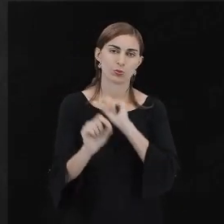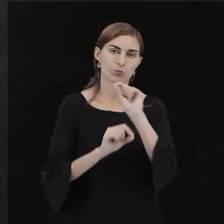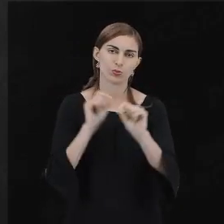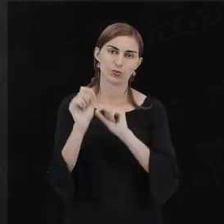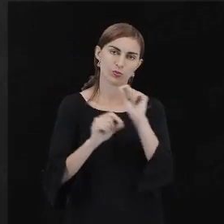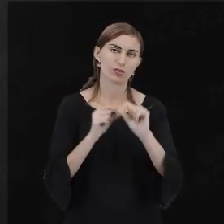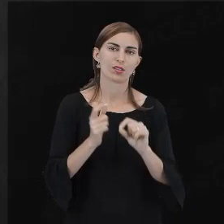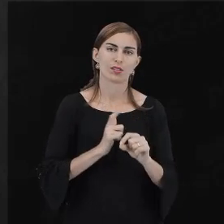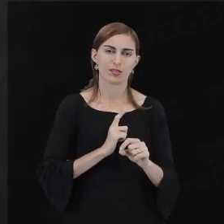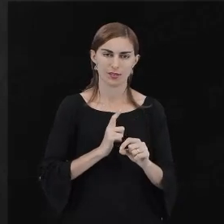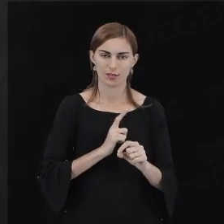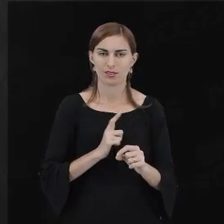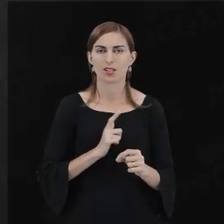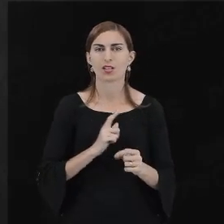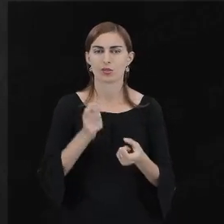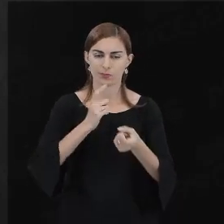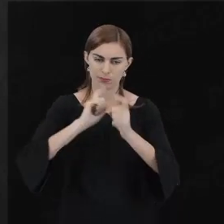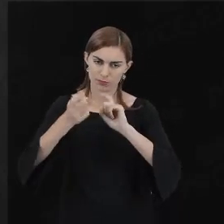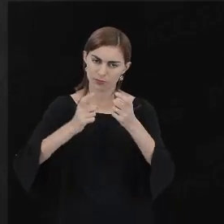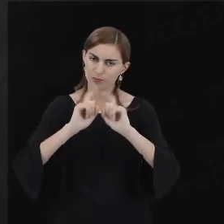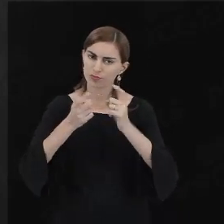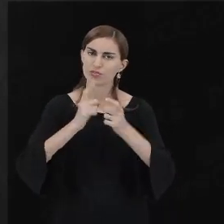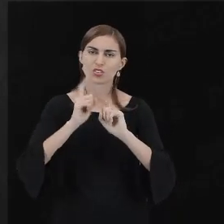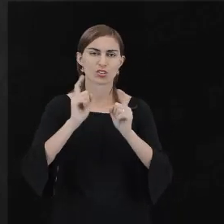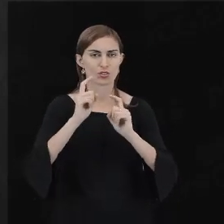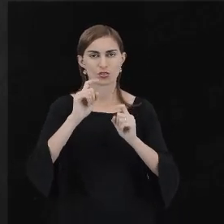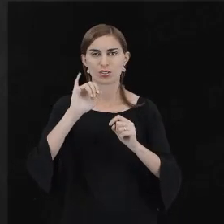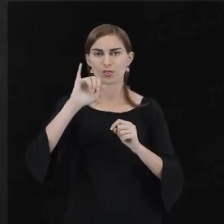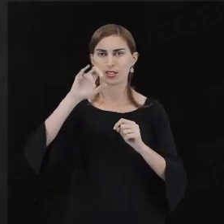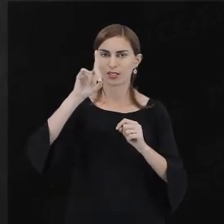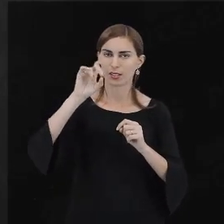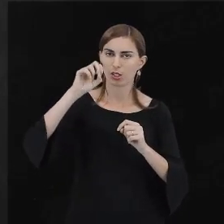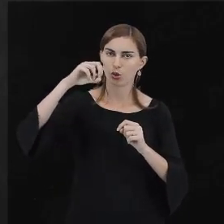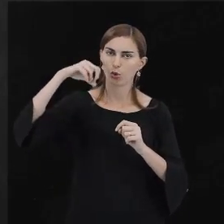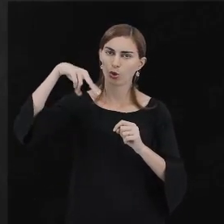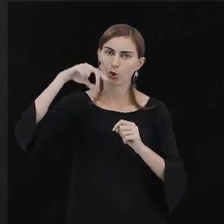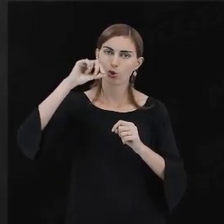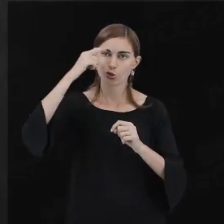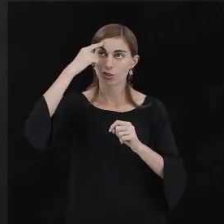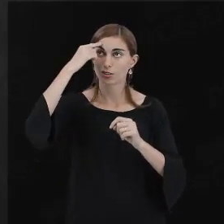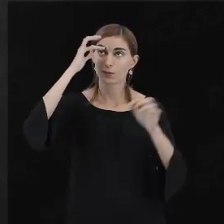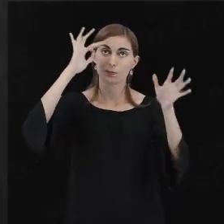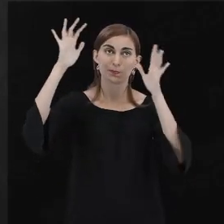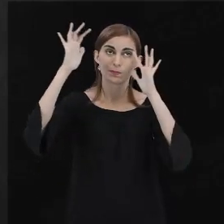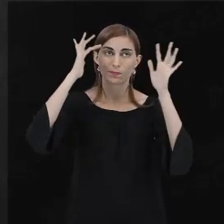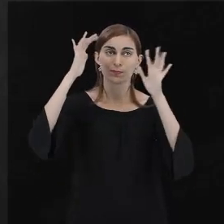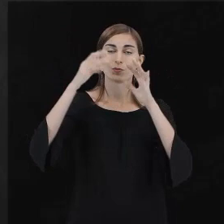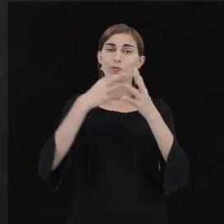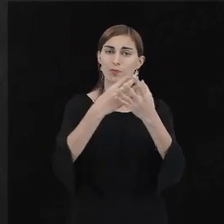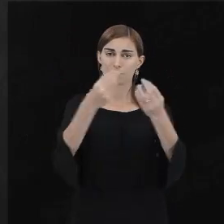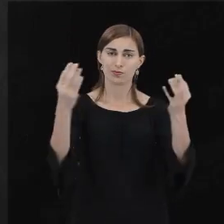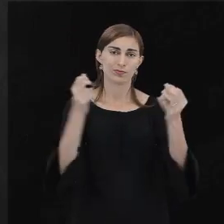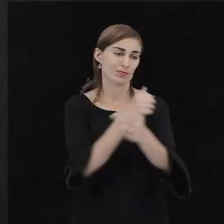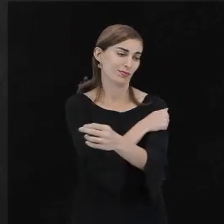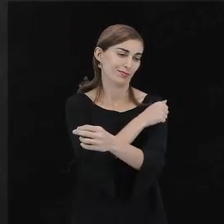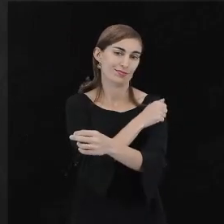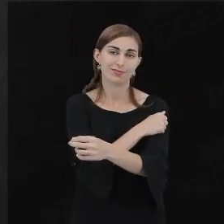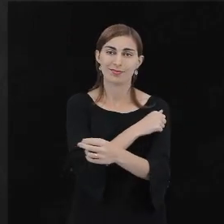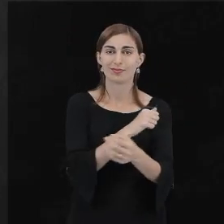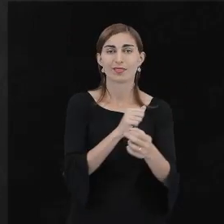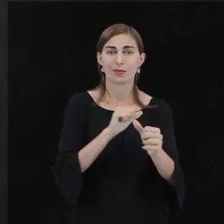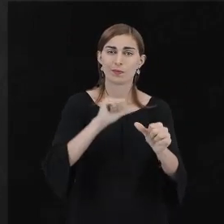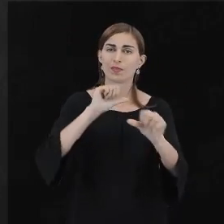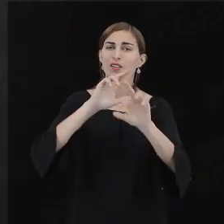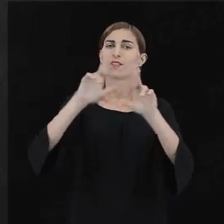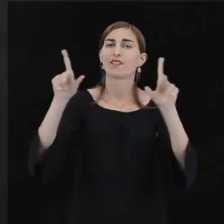os estudantes apresentam a transgressão ou a noção da não aprendizagem exatamente para se manterem sujeitos ativos